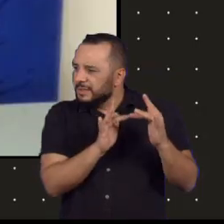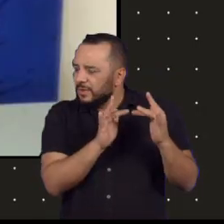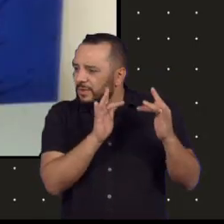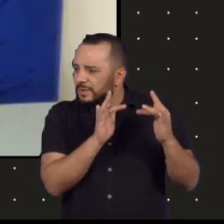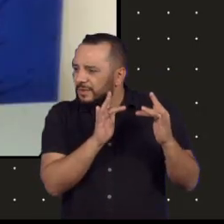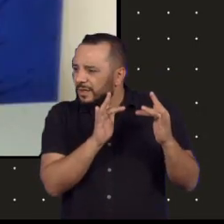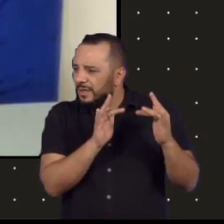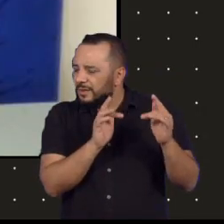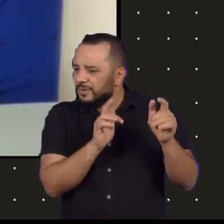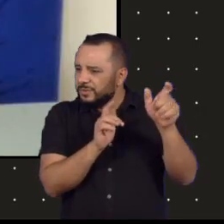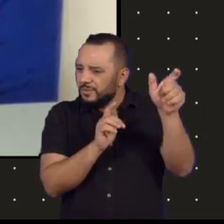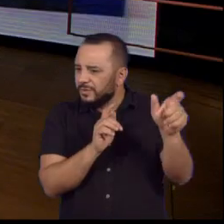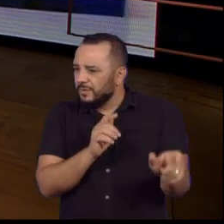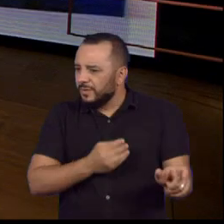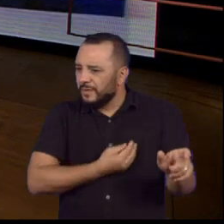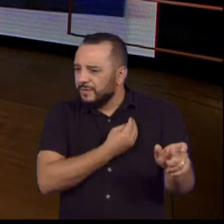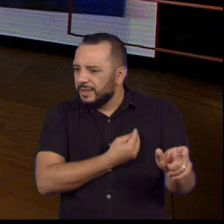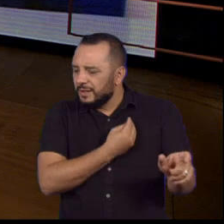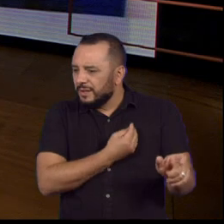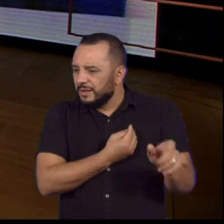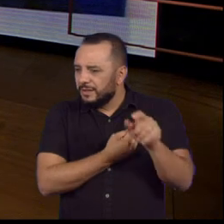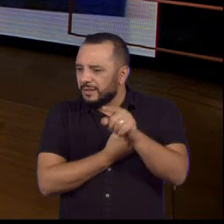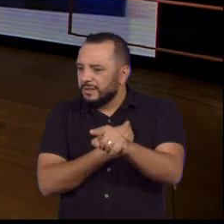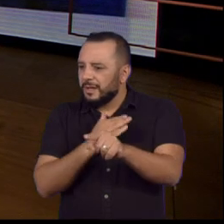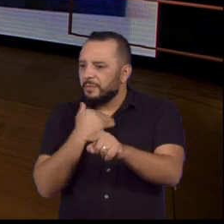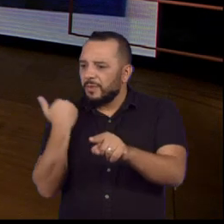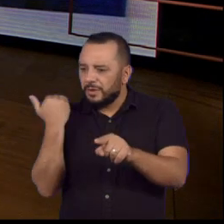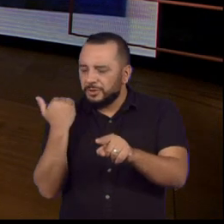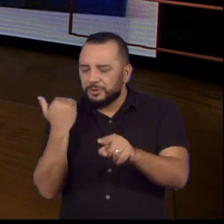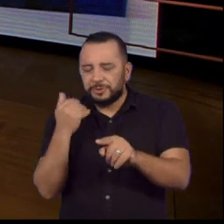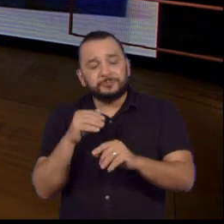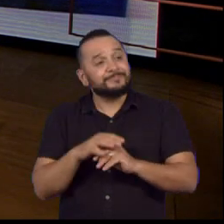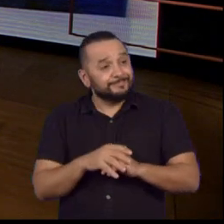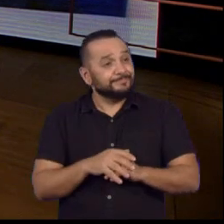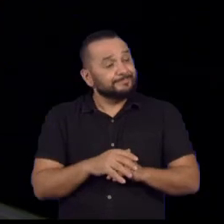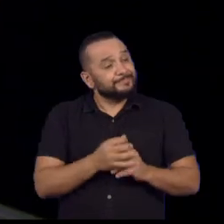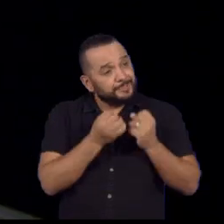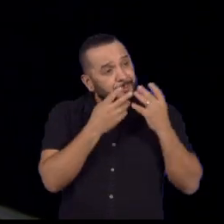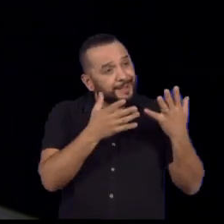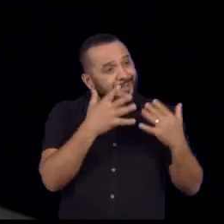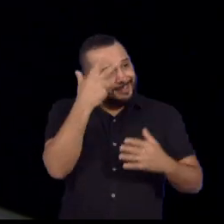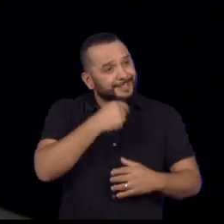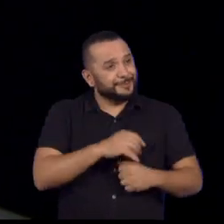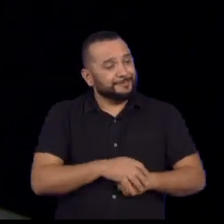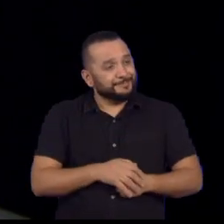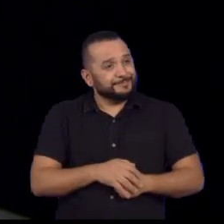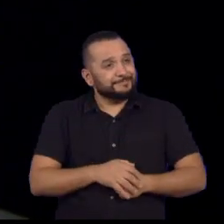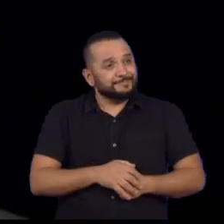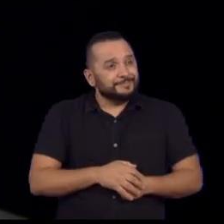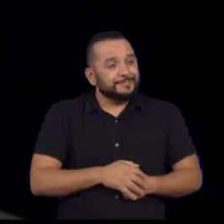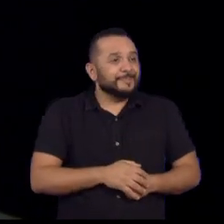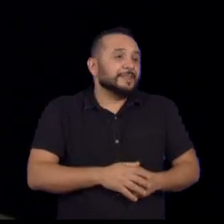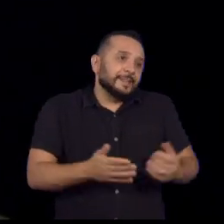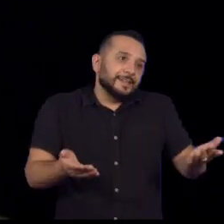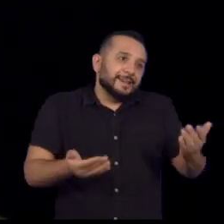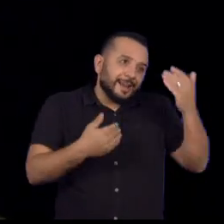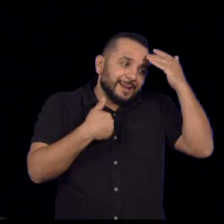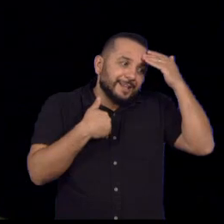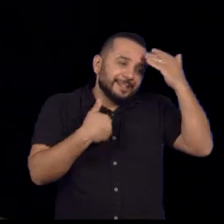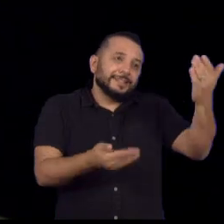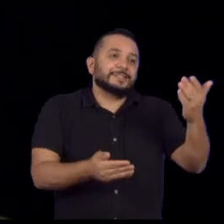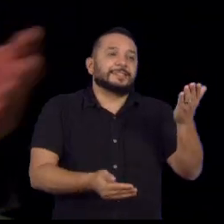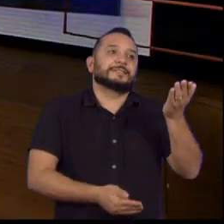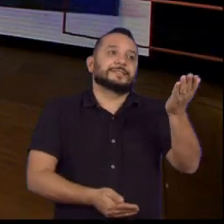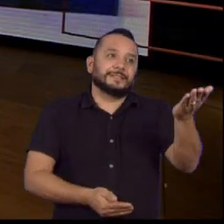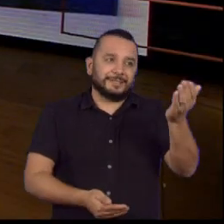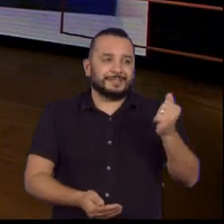a vida e a morte. Tudo bem. Obrigada, que lindo. Beth, a gente só pode agradecer